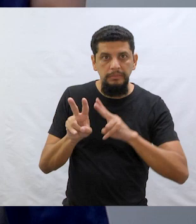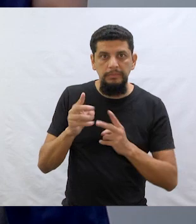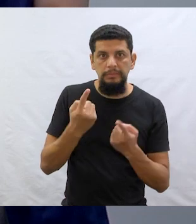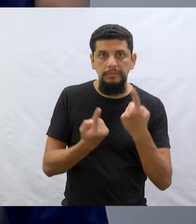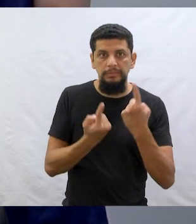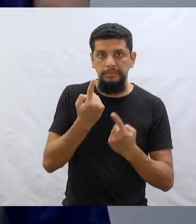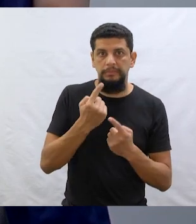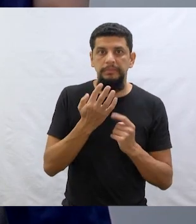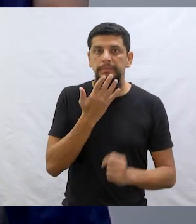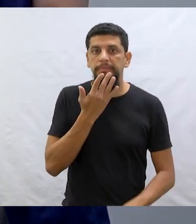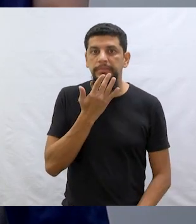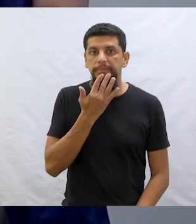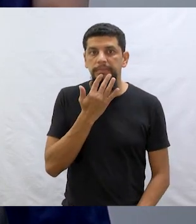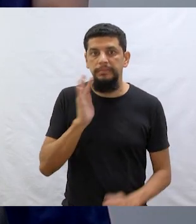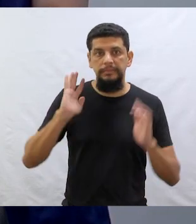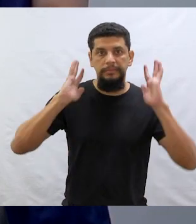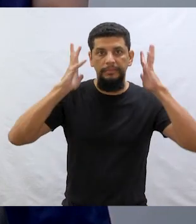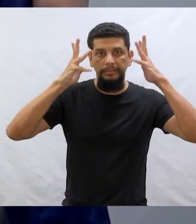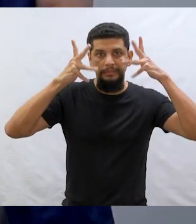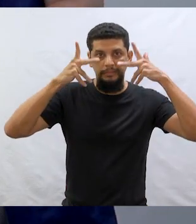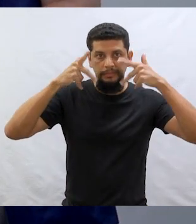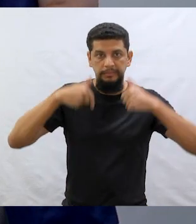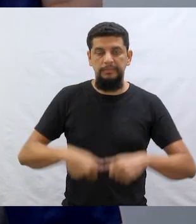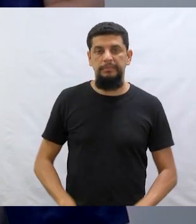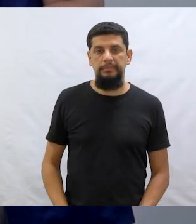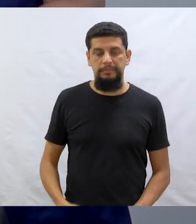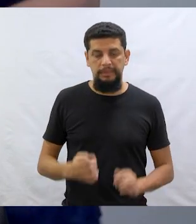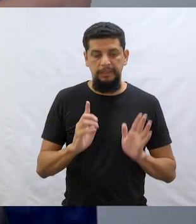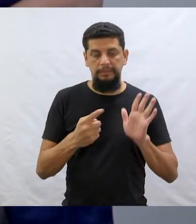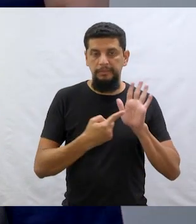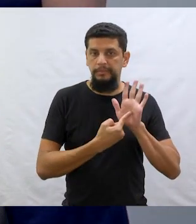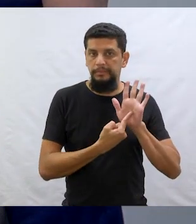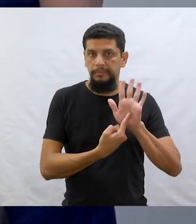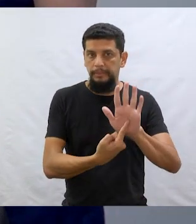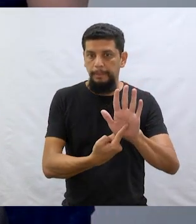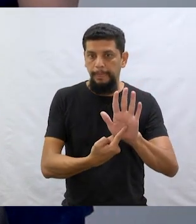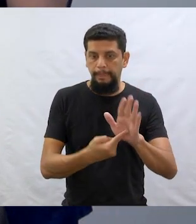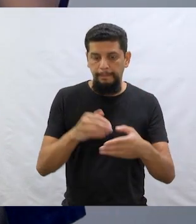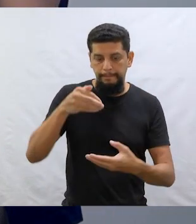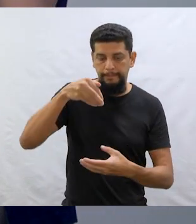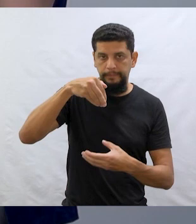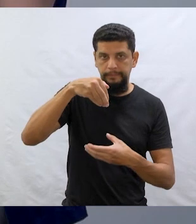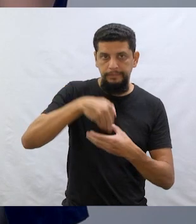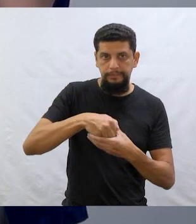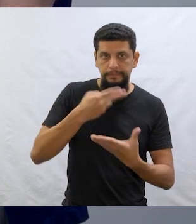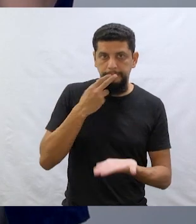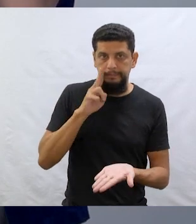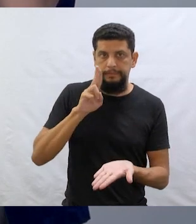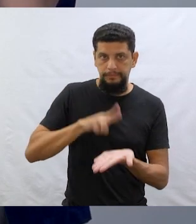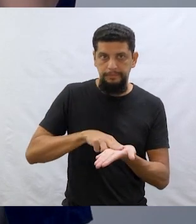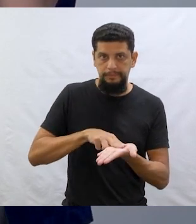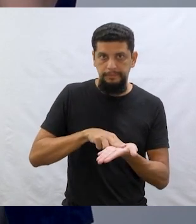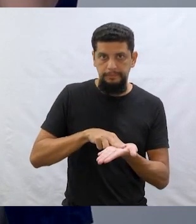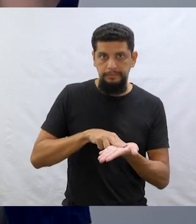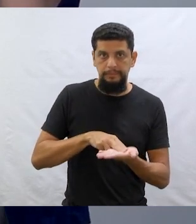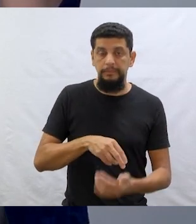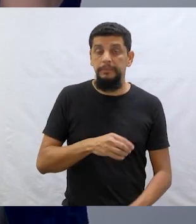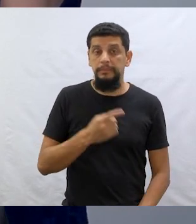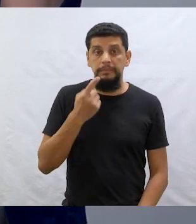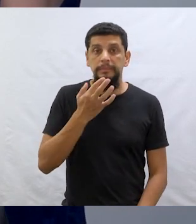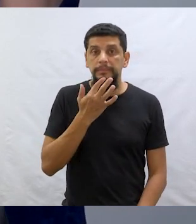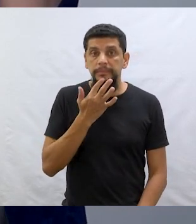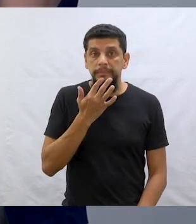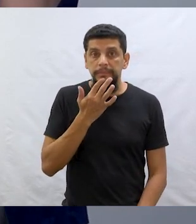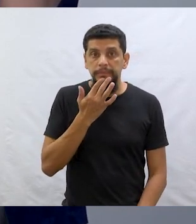qual é a cor do animal que vai aparecer dentro do envelope. Então, a cor que